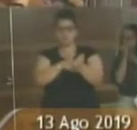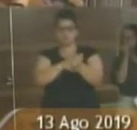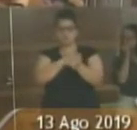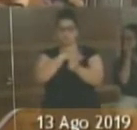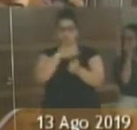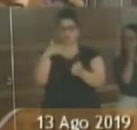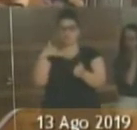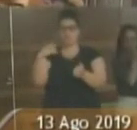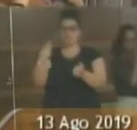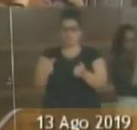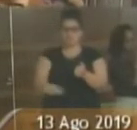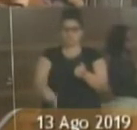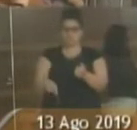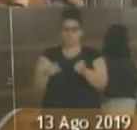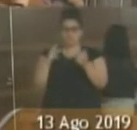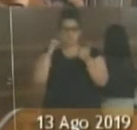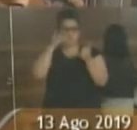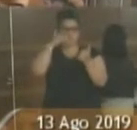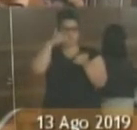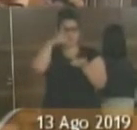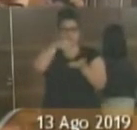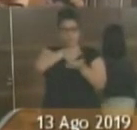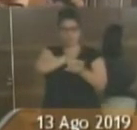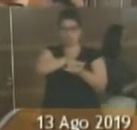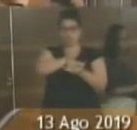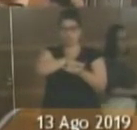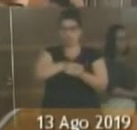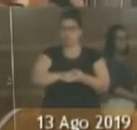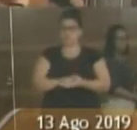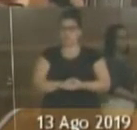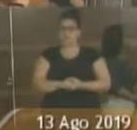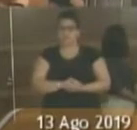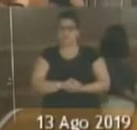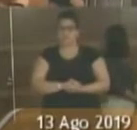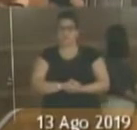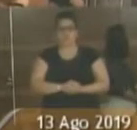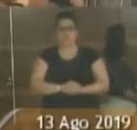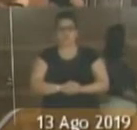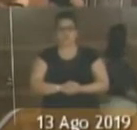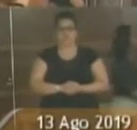municipal realizadas publicamente, conforme de anexo.